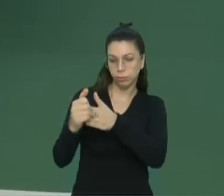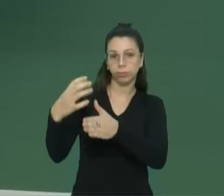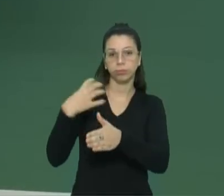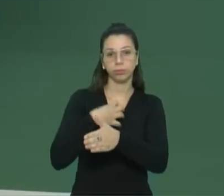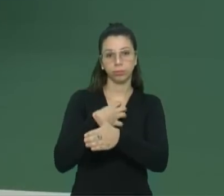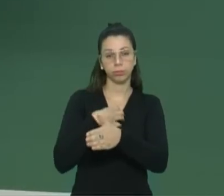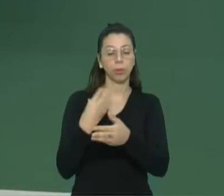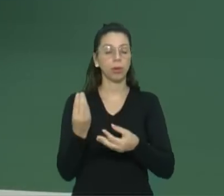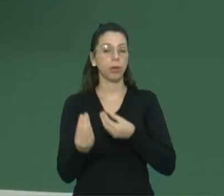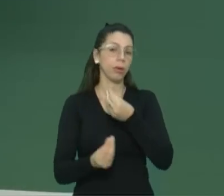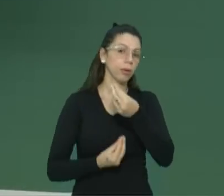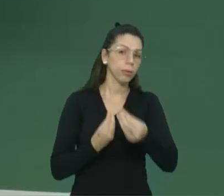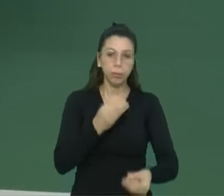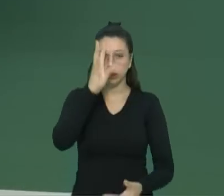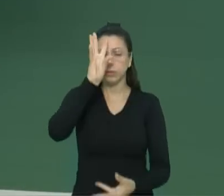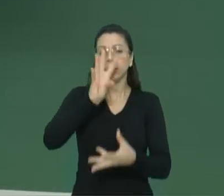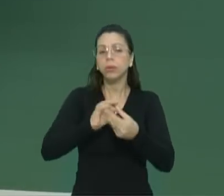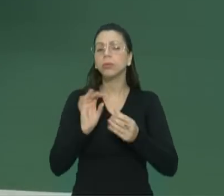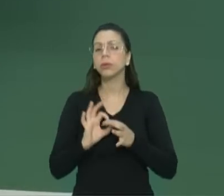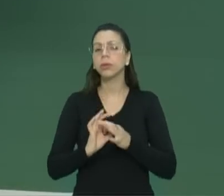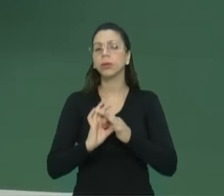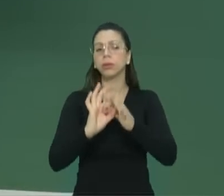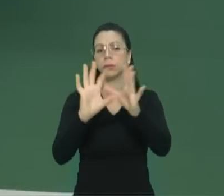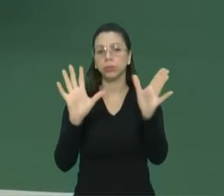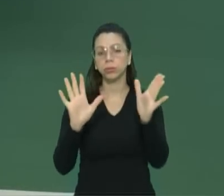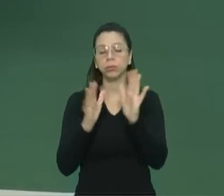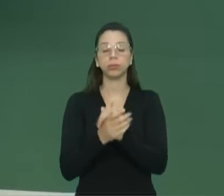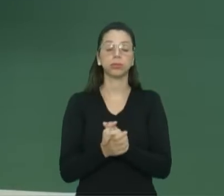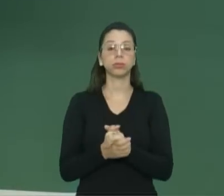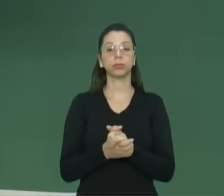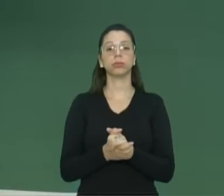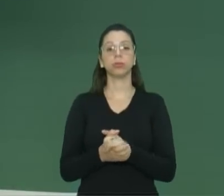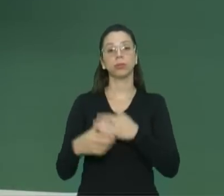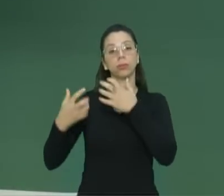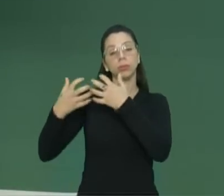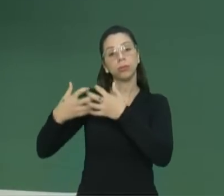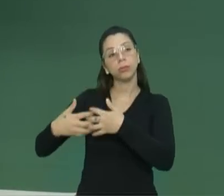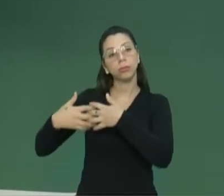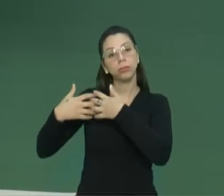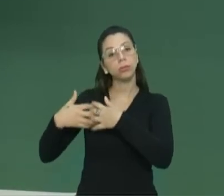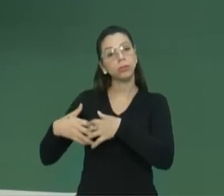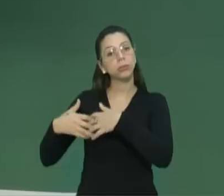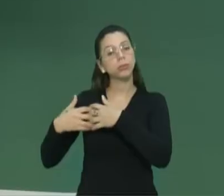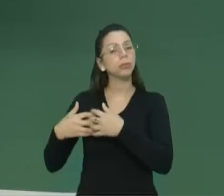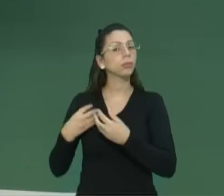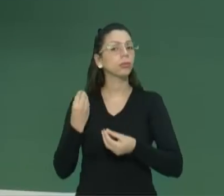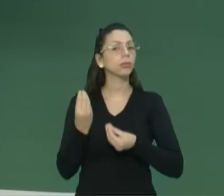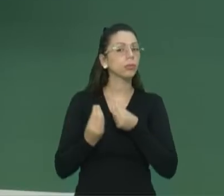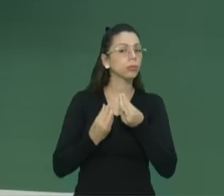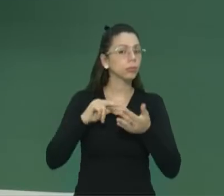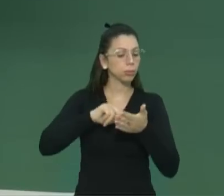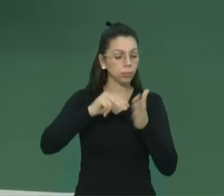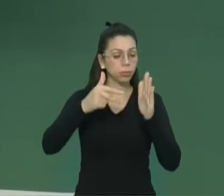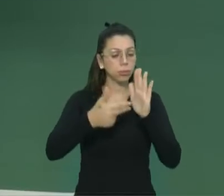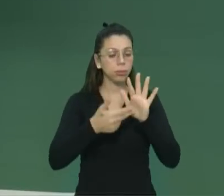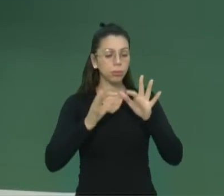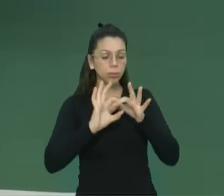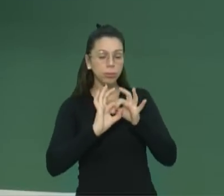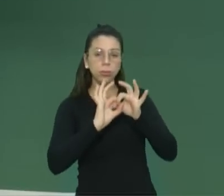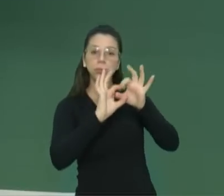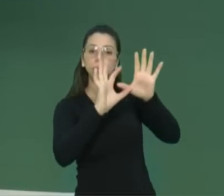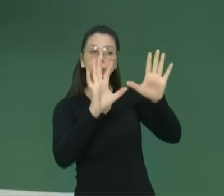Então, como que a gente vai entender a liberdade? Então, parando para pensar de forma geral, o que é a liberdade? Como ela